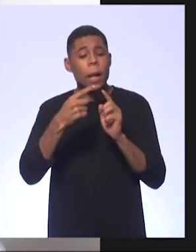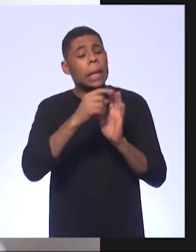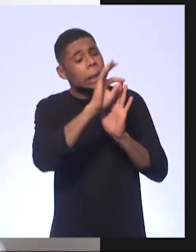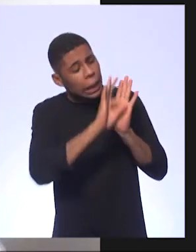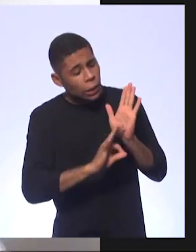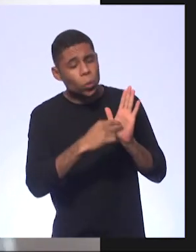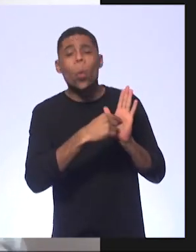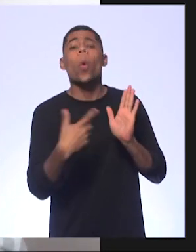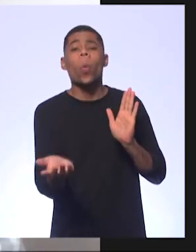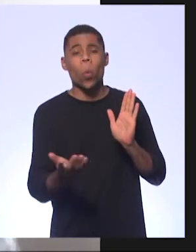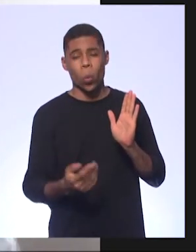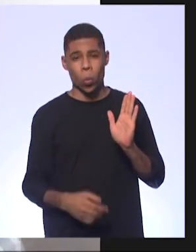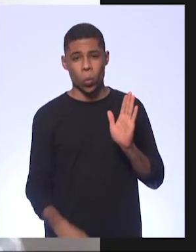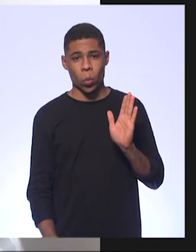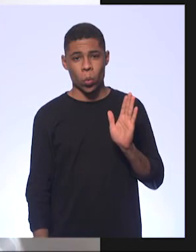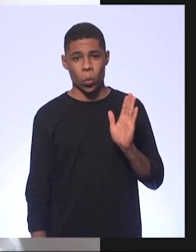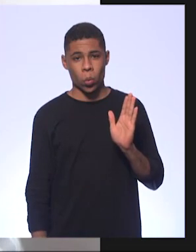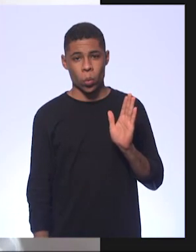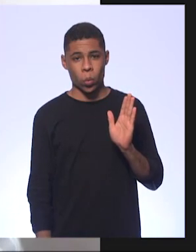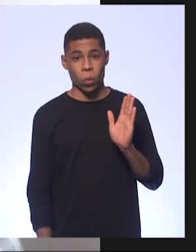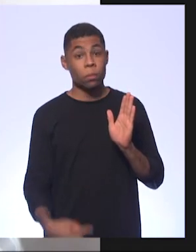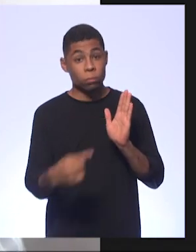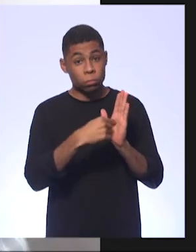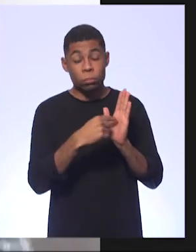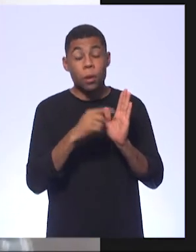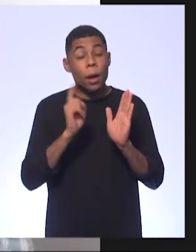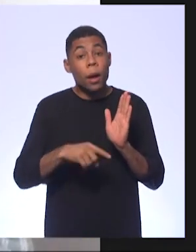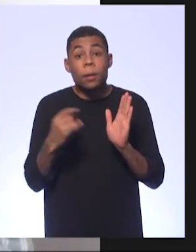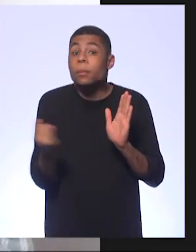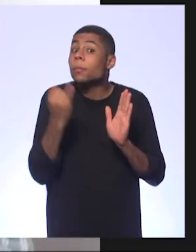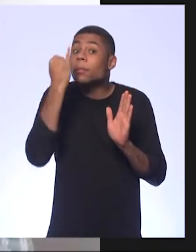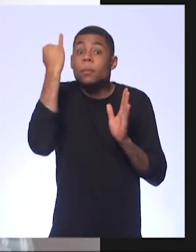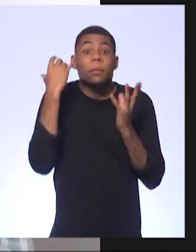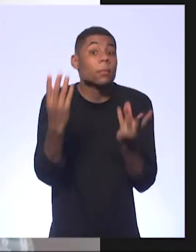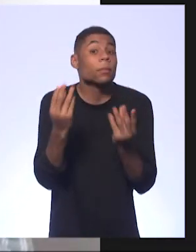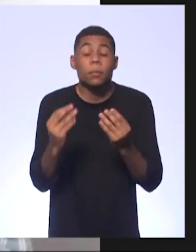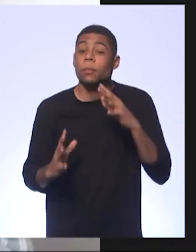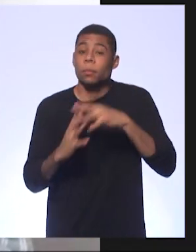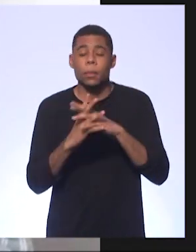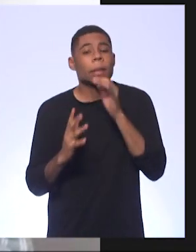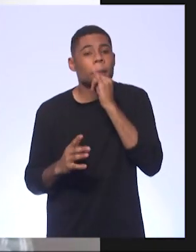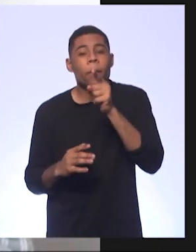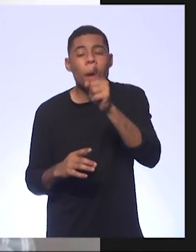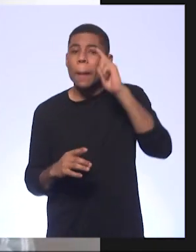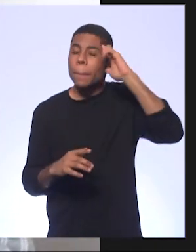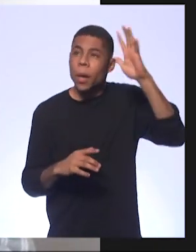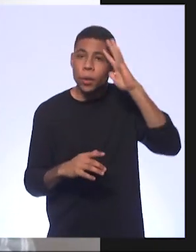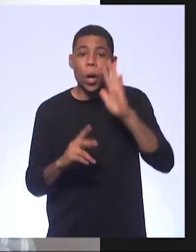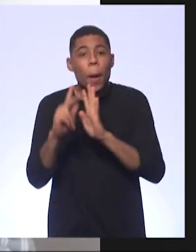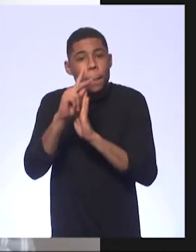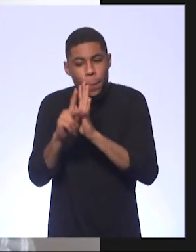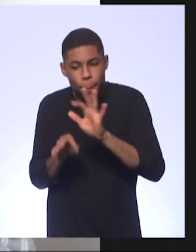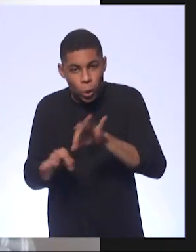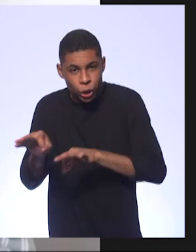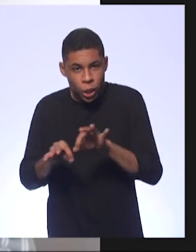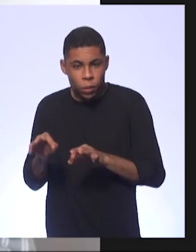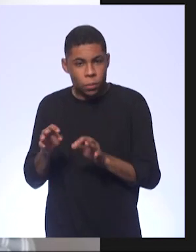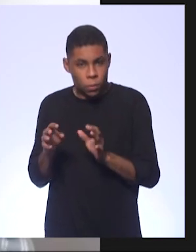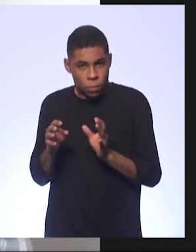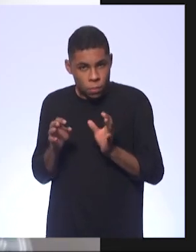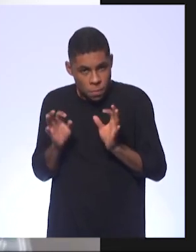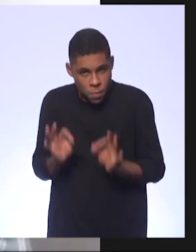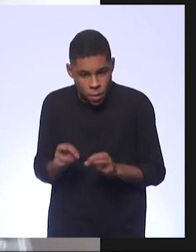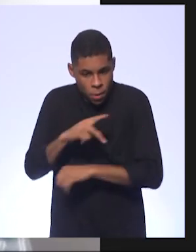textos? Isso é absolutamente importante, porque se você pensa um projeto pedagógico